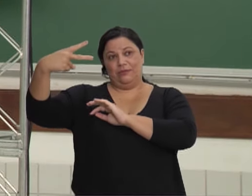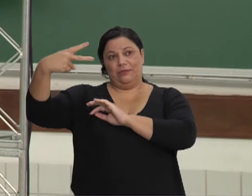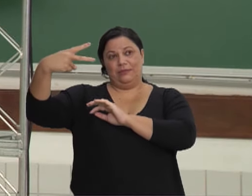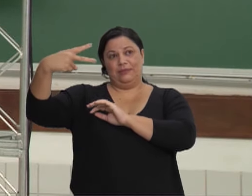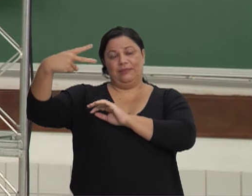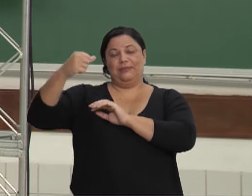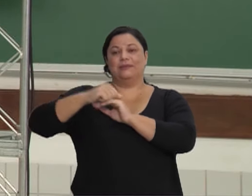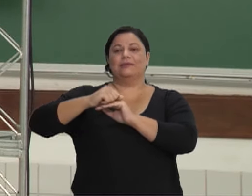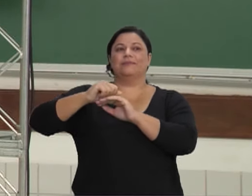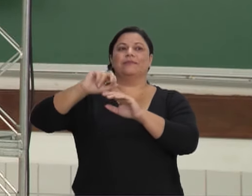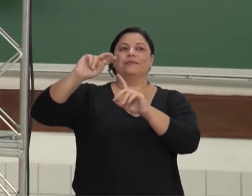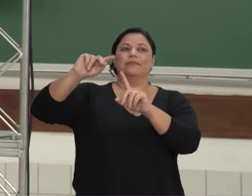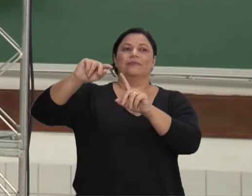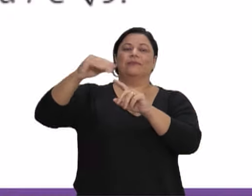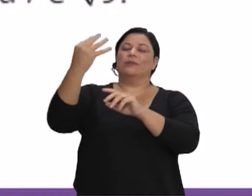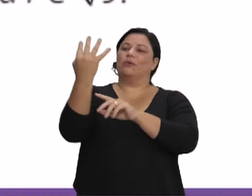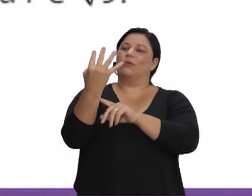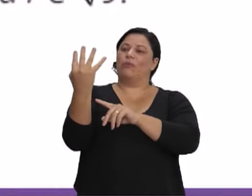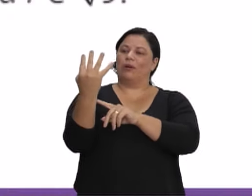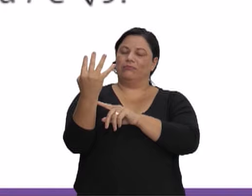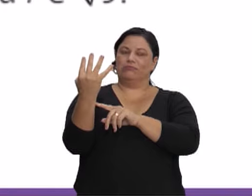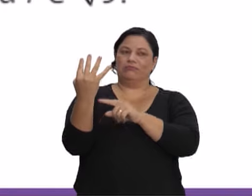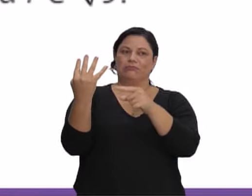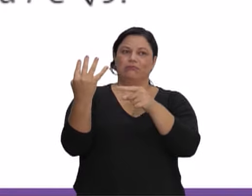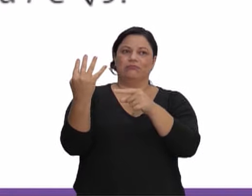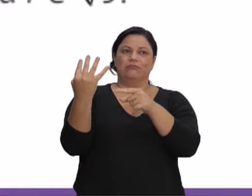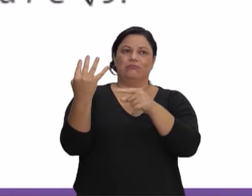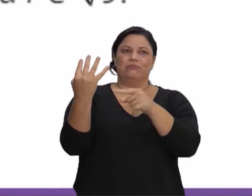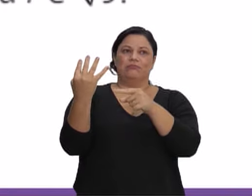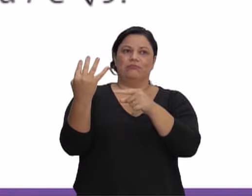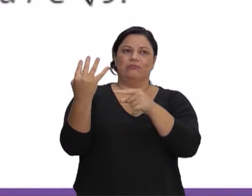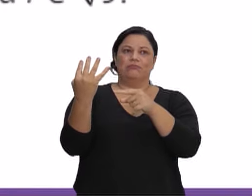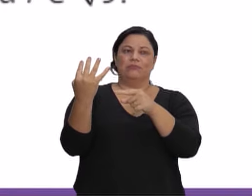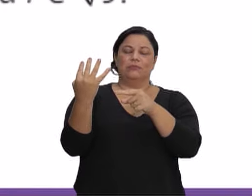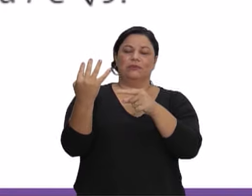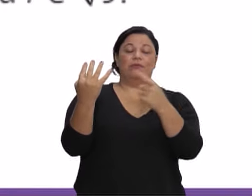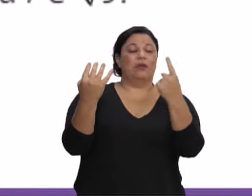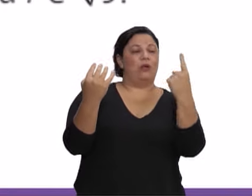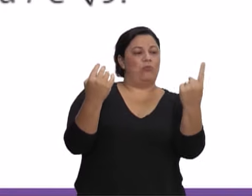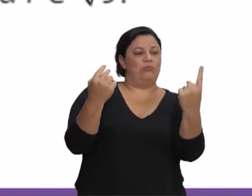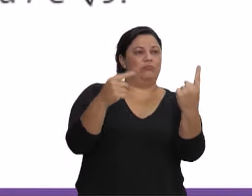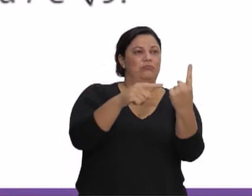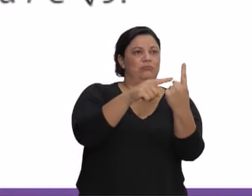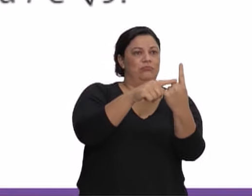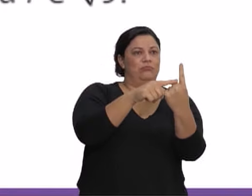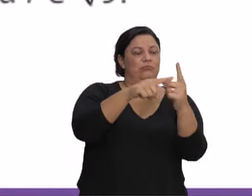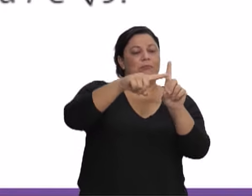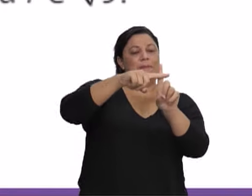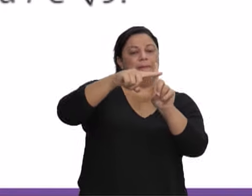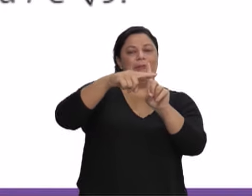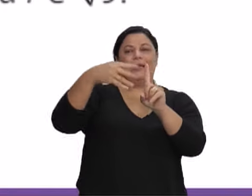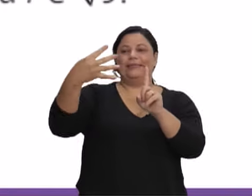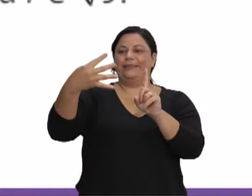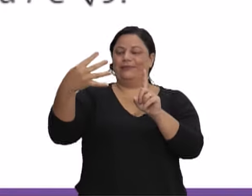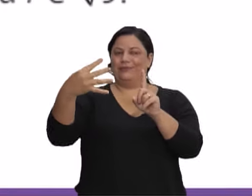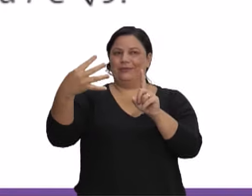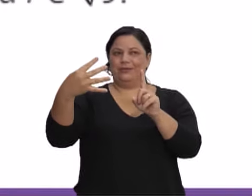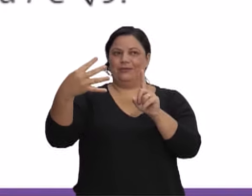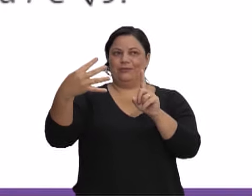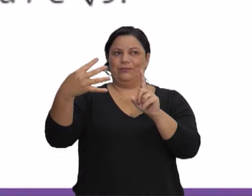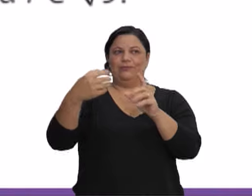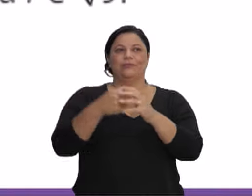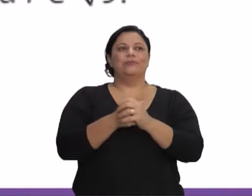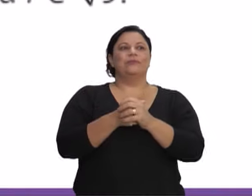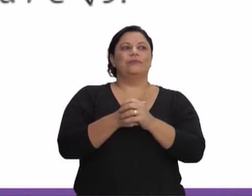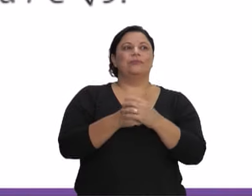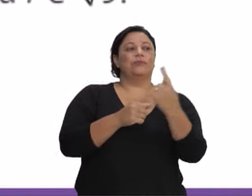elevado ao quadrado, 4. Vou ficar com 1 mais 4.